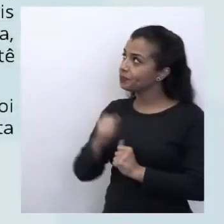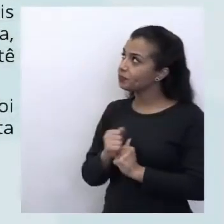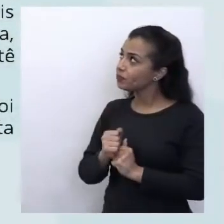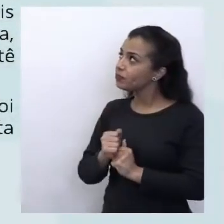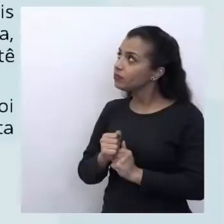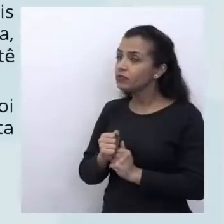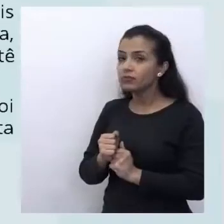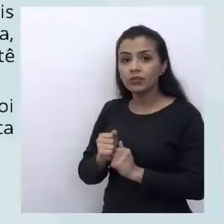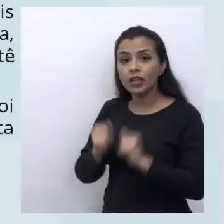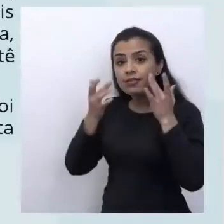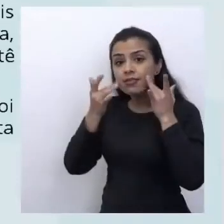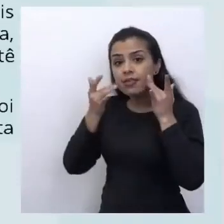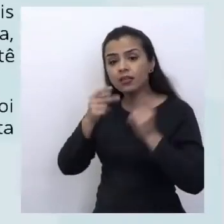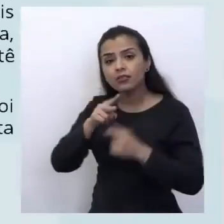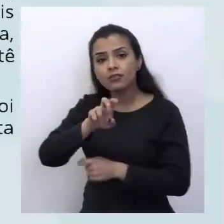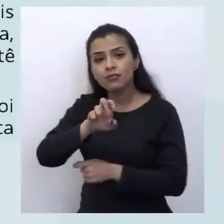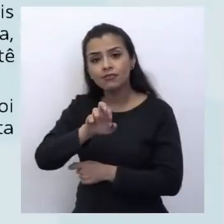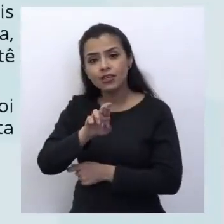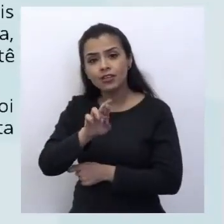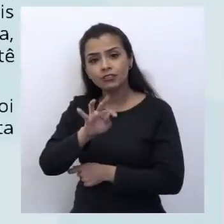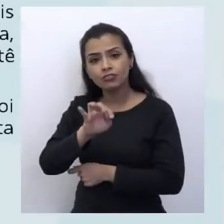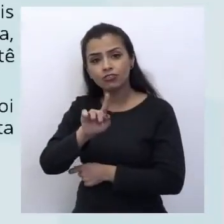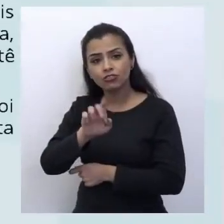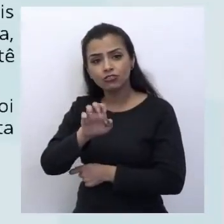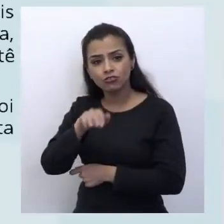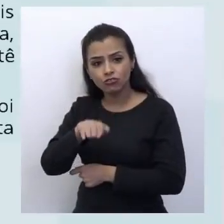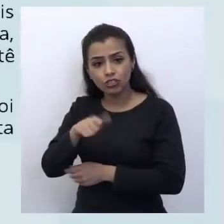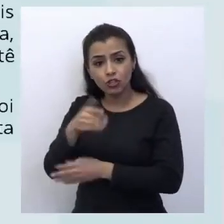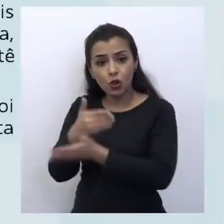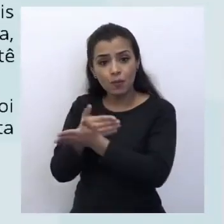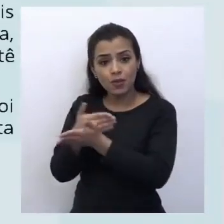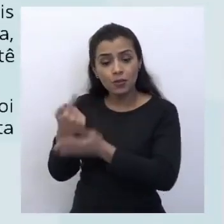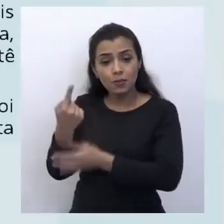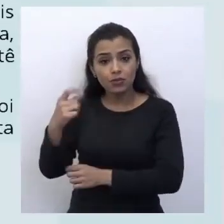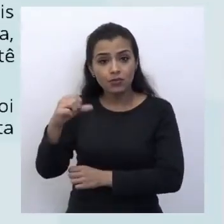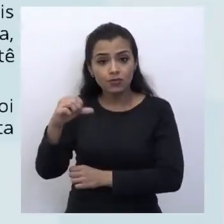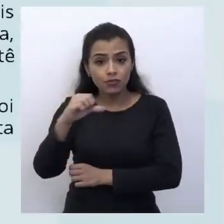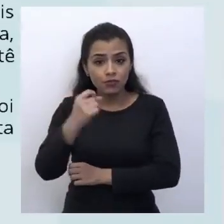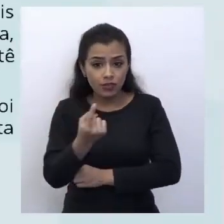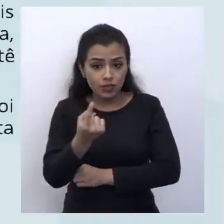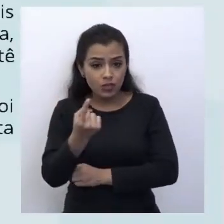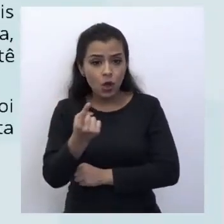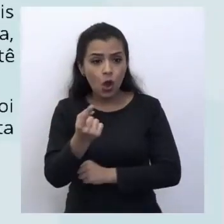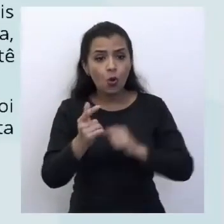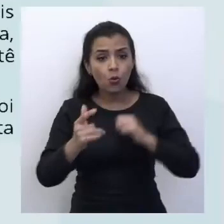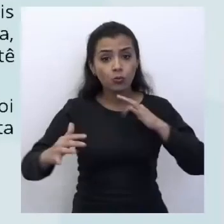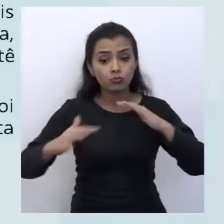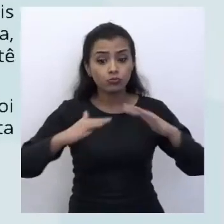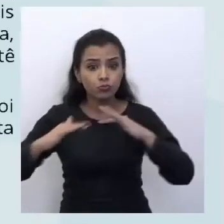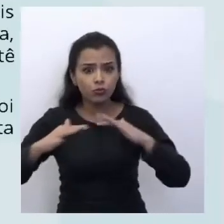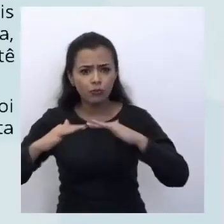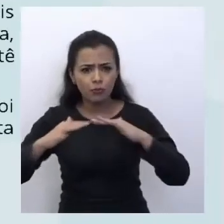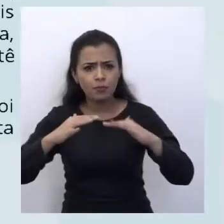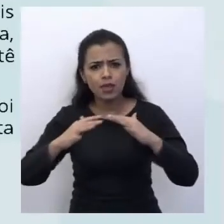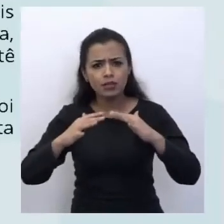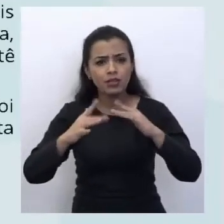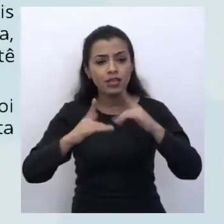1991. O grupo realizou pesquisas e experimentações ligadas ao movimento expressivo do ator. O